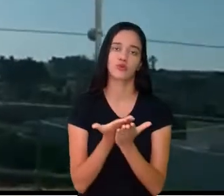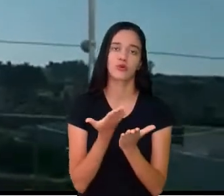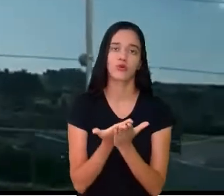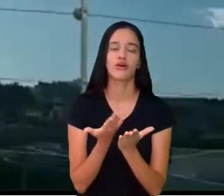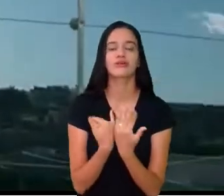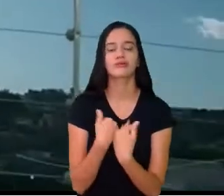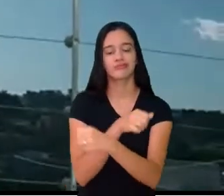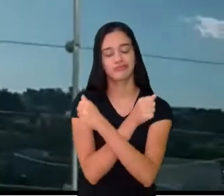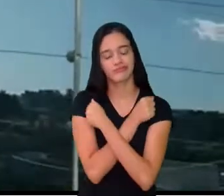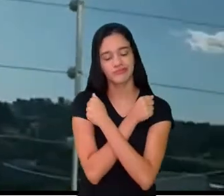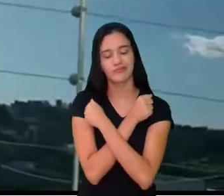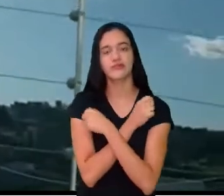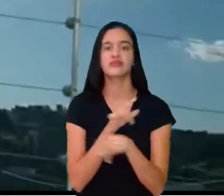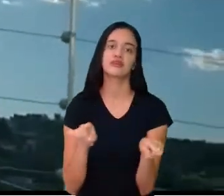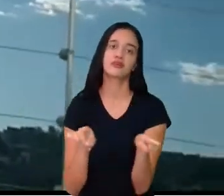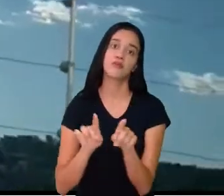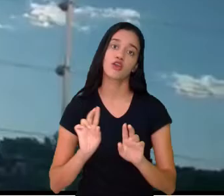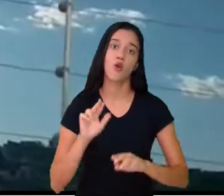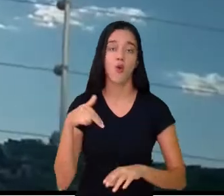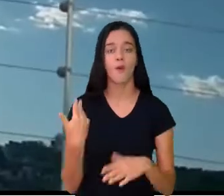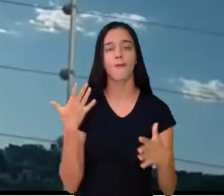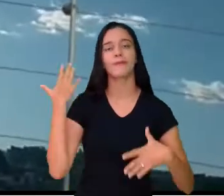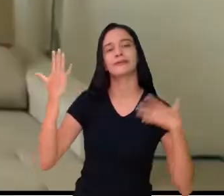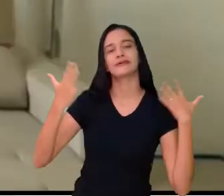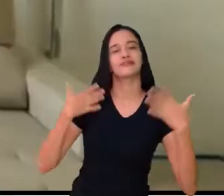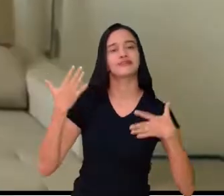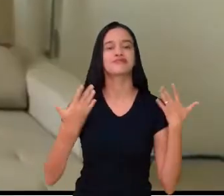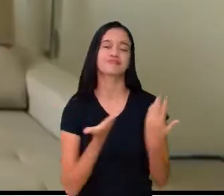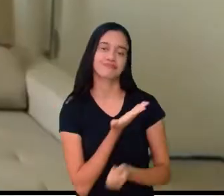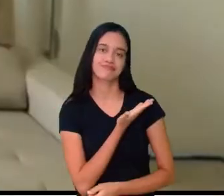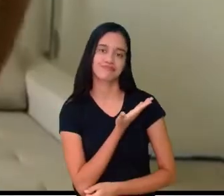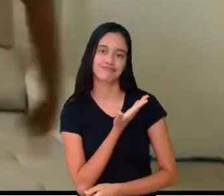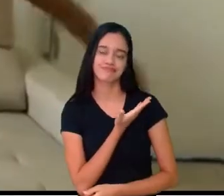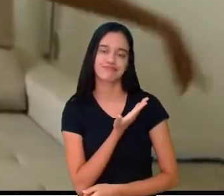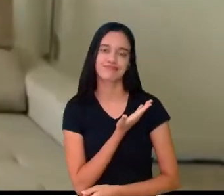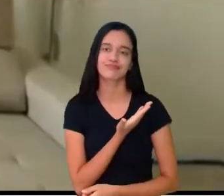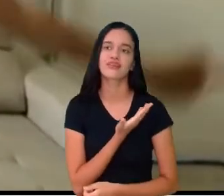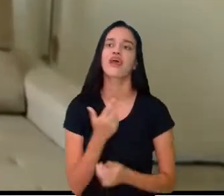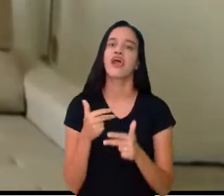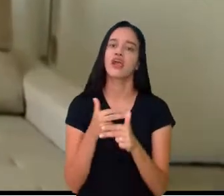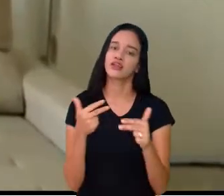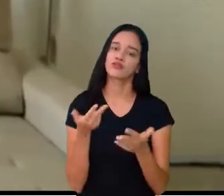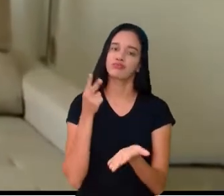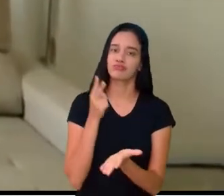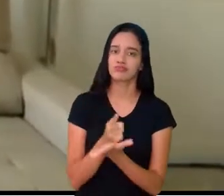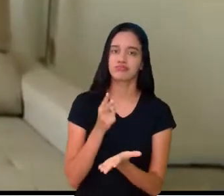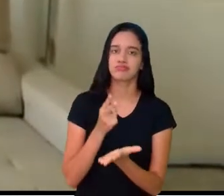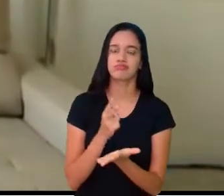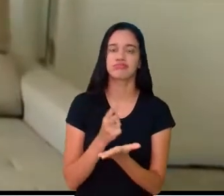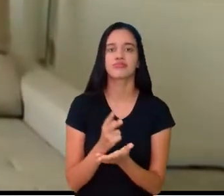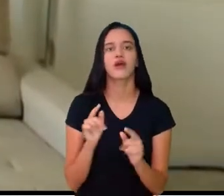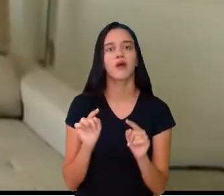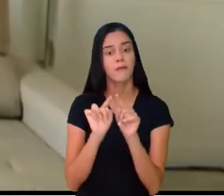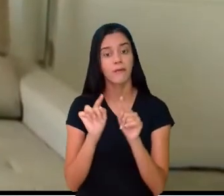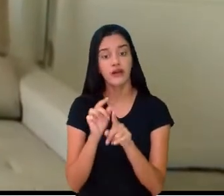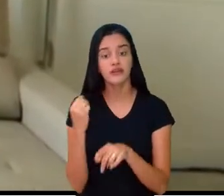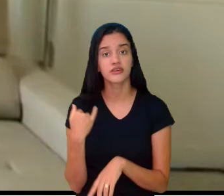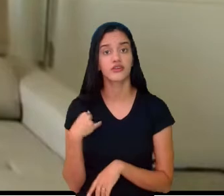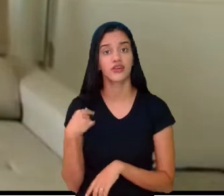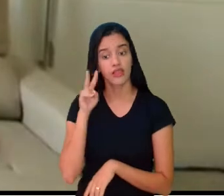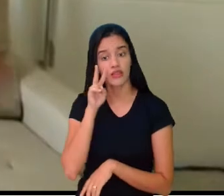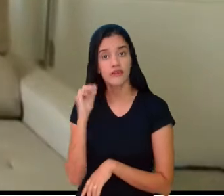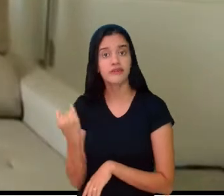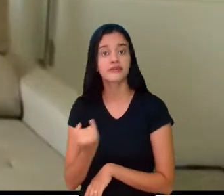um abraço ou passear com os amigos. Isso eram coisas frequentes e só vimos a